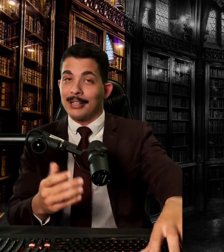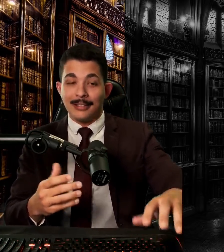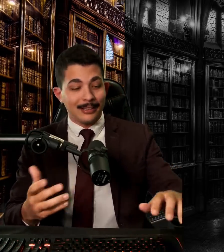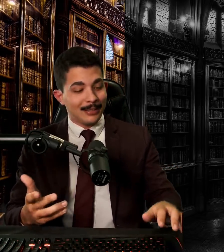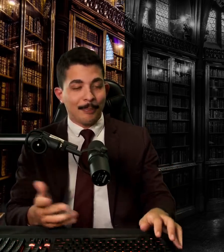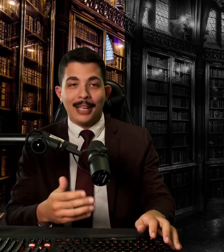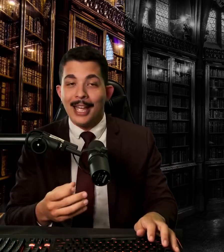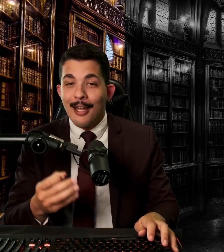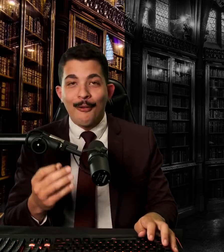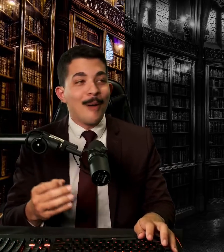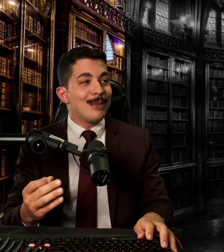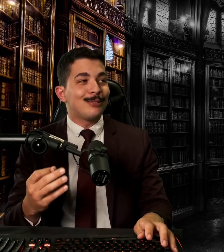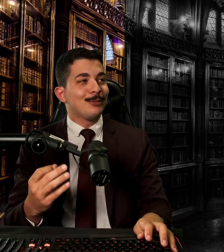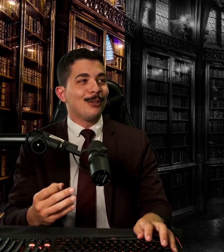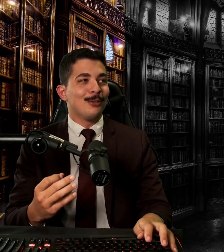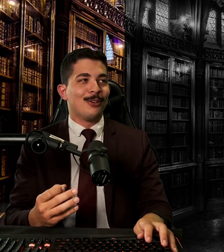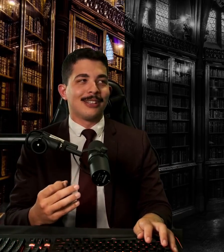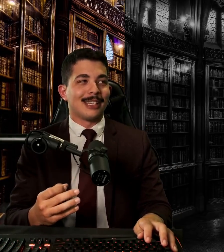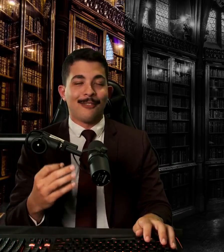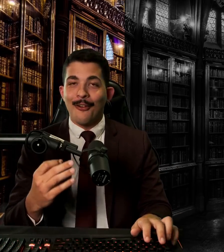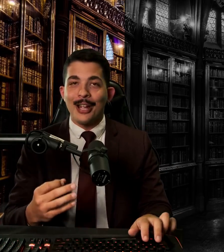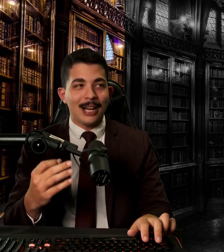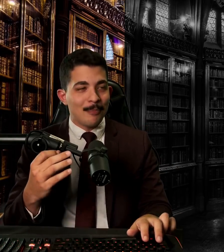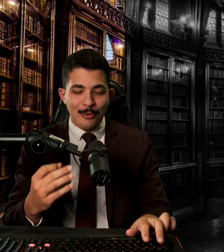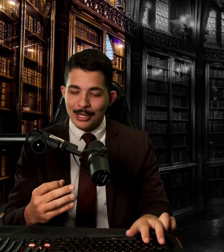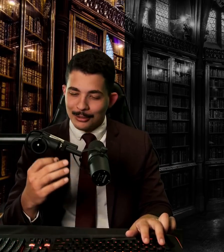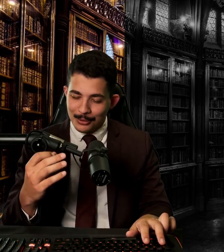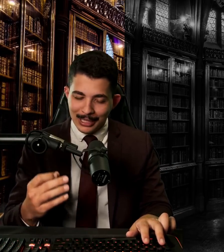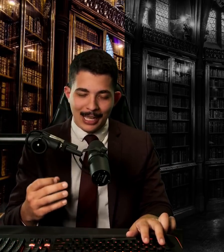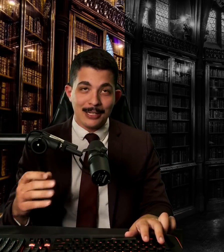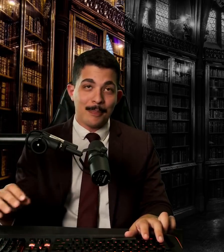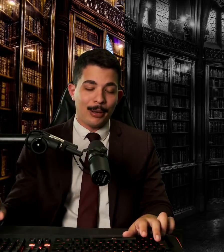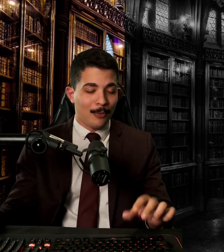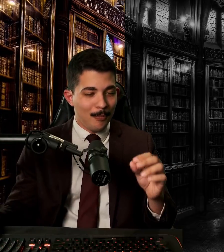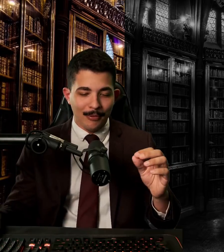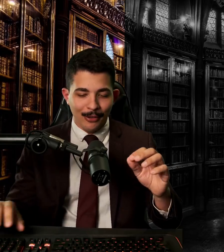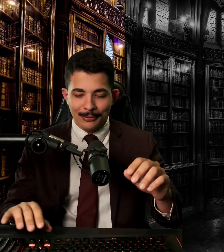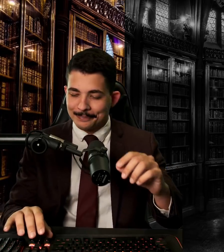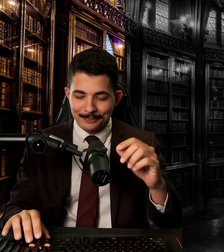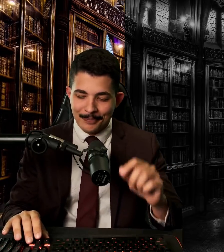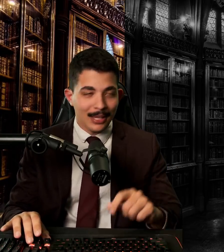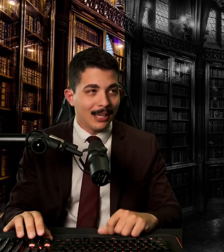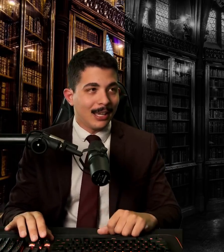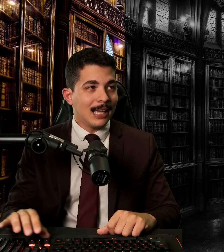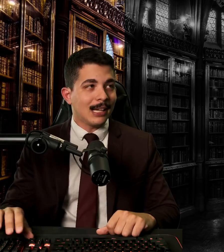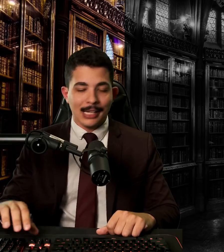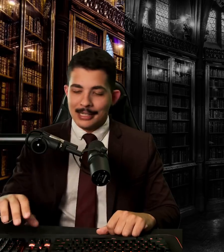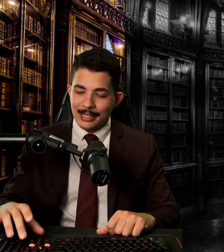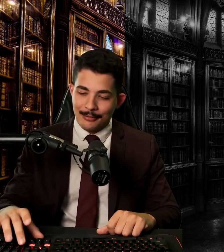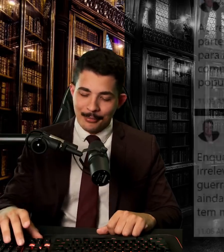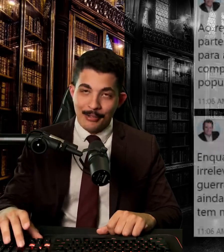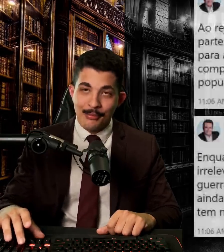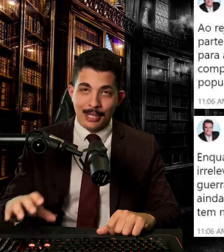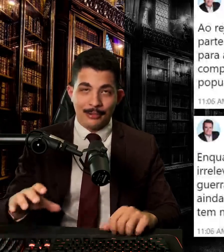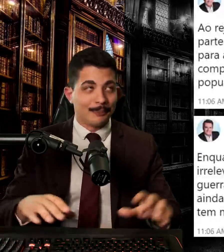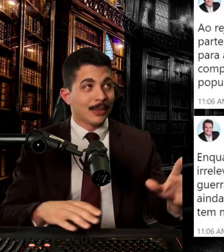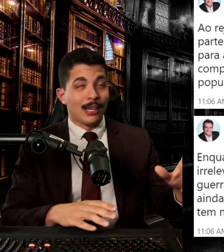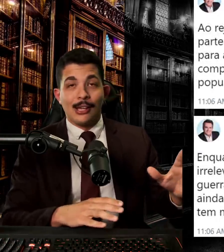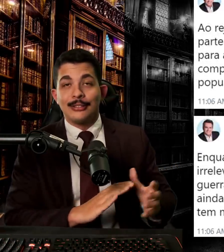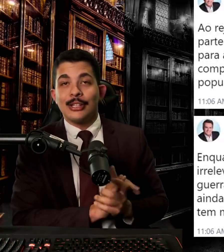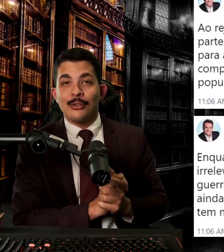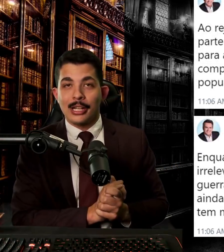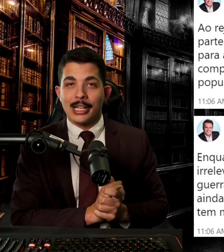engraçado. Tem que ser, porque foi um absurdo ontem. Foi muito cara de pau. Foi... é inacreditável. Mas vamos cá,